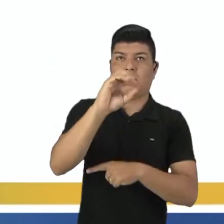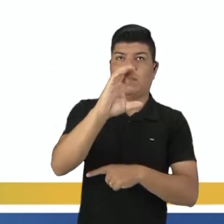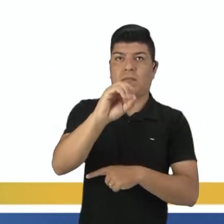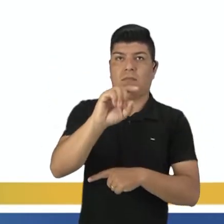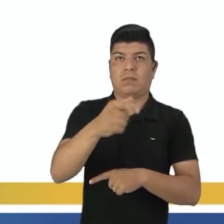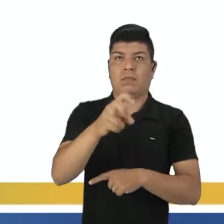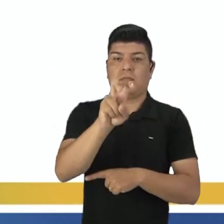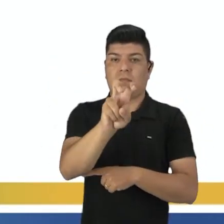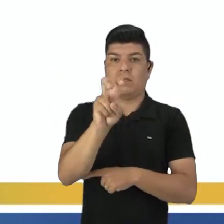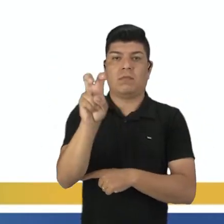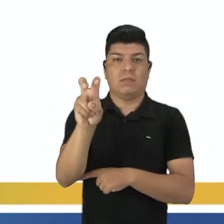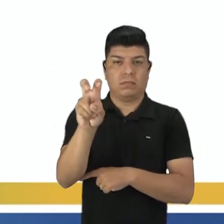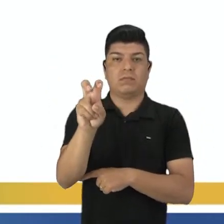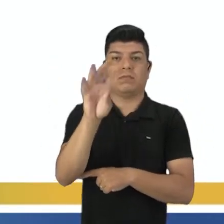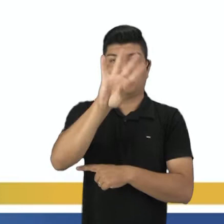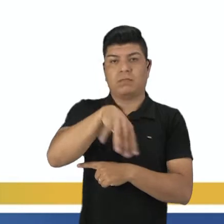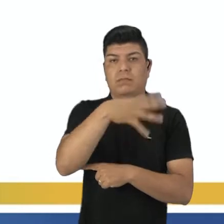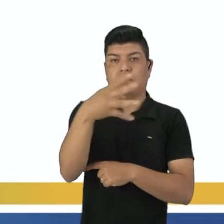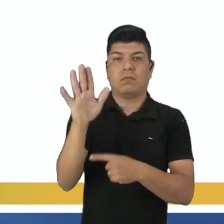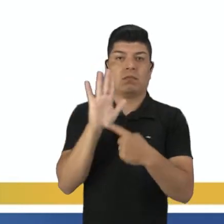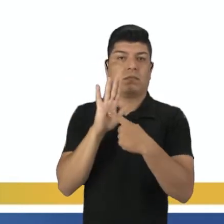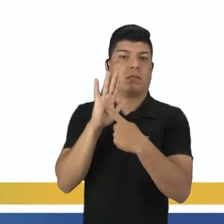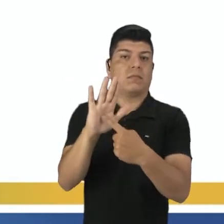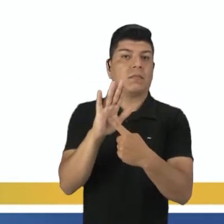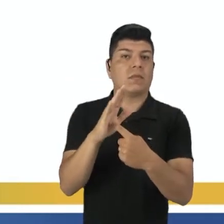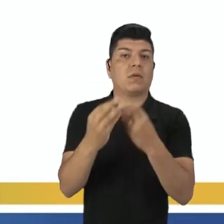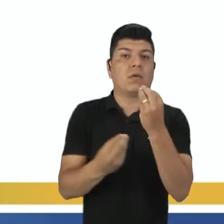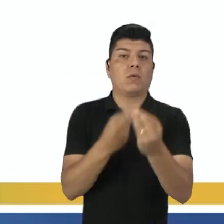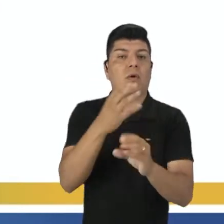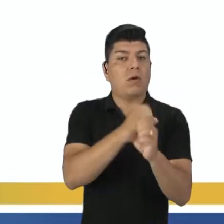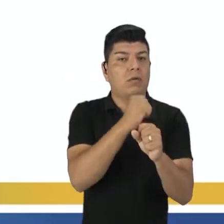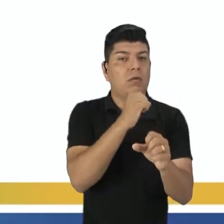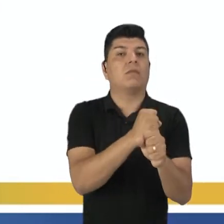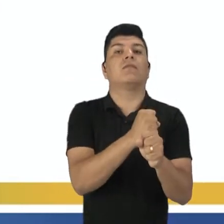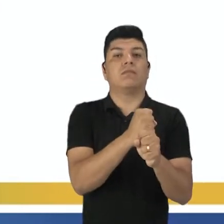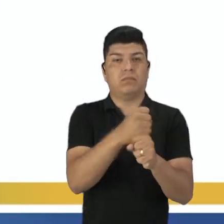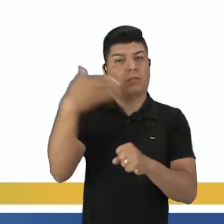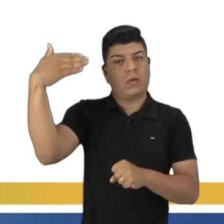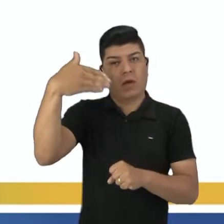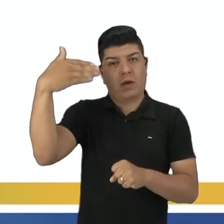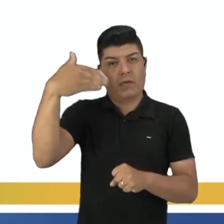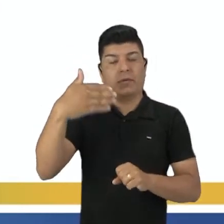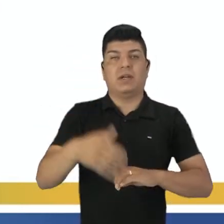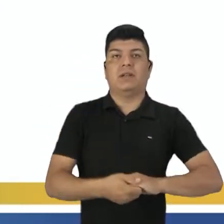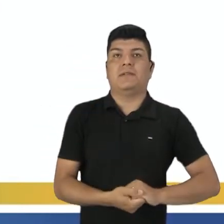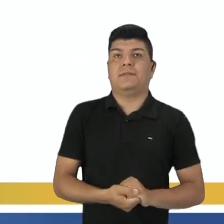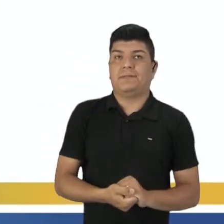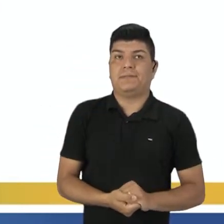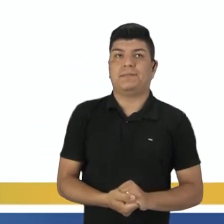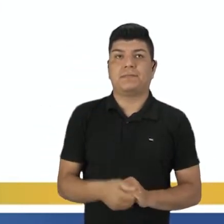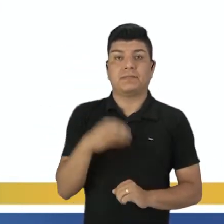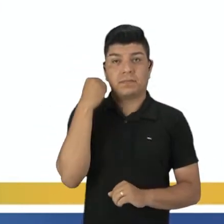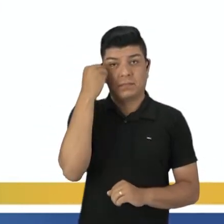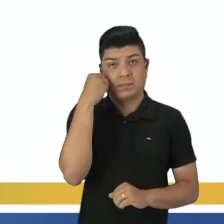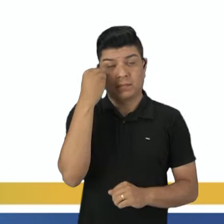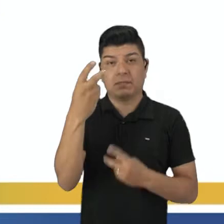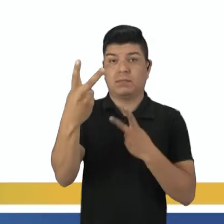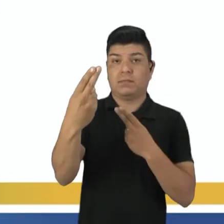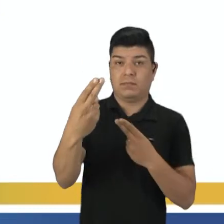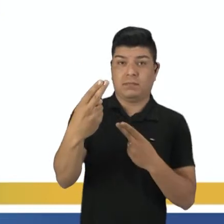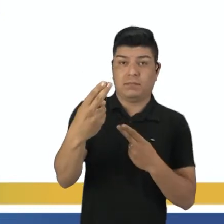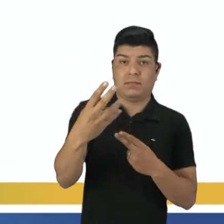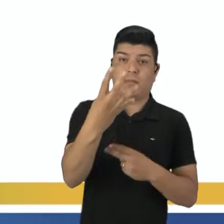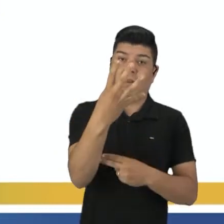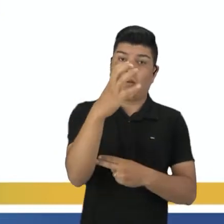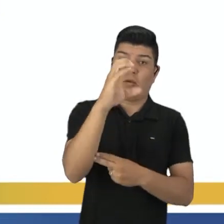0,55. Então, aí nessa tabela está indicando como você calcula a frequência relativa. Agora, esse mesmo experimento repetido por